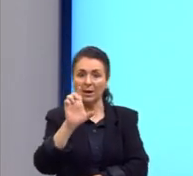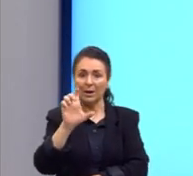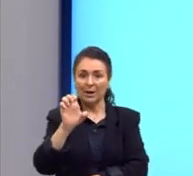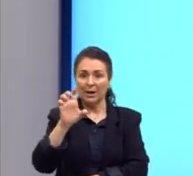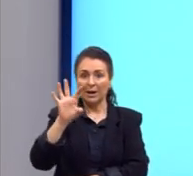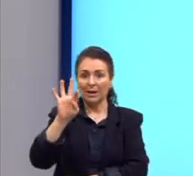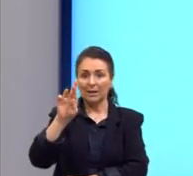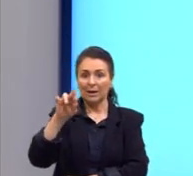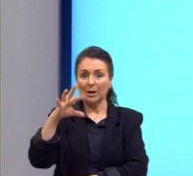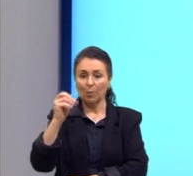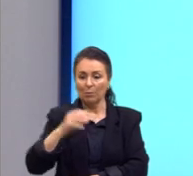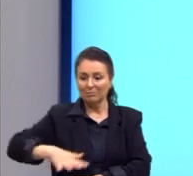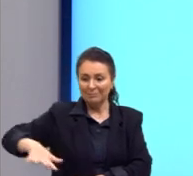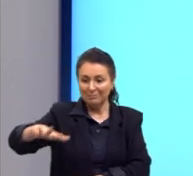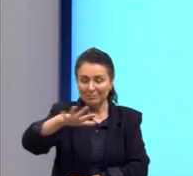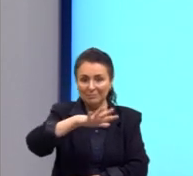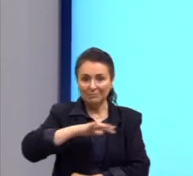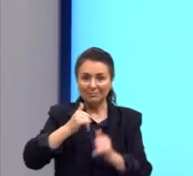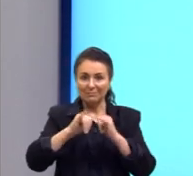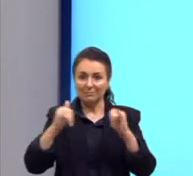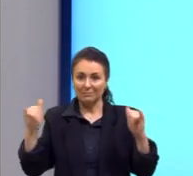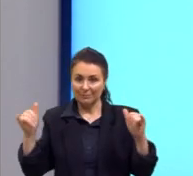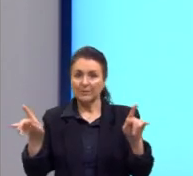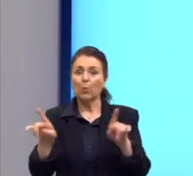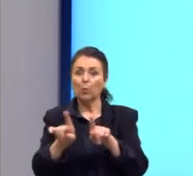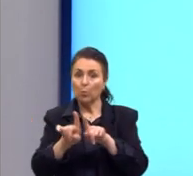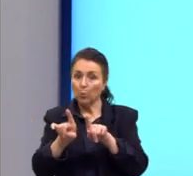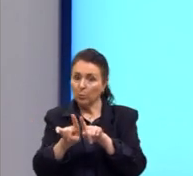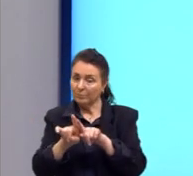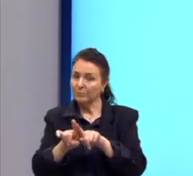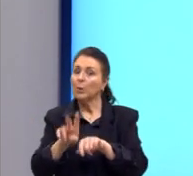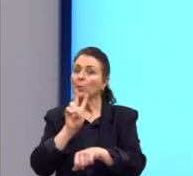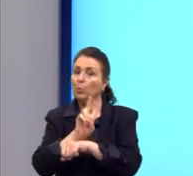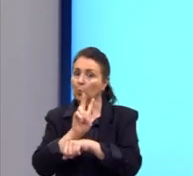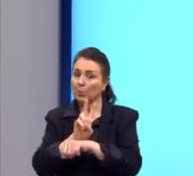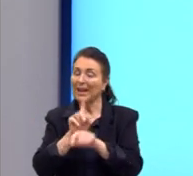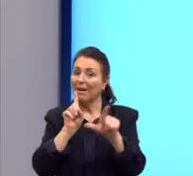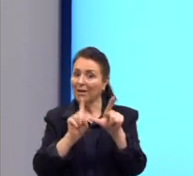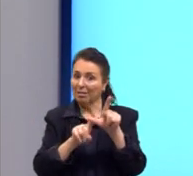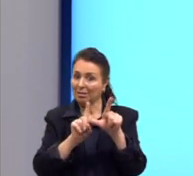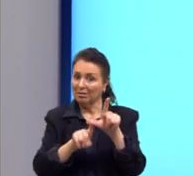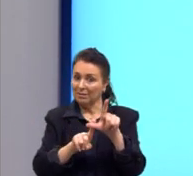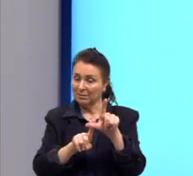sempre acompanha que a legenda também como eu estou falando tá